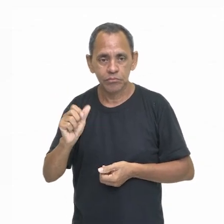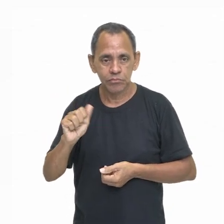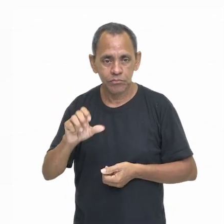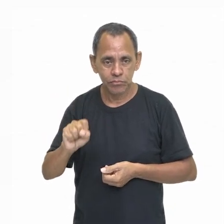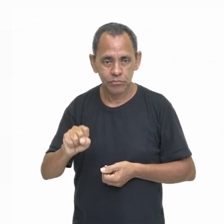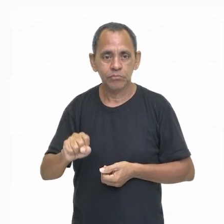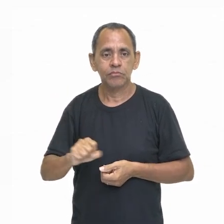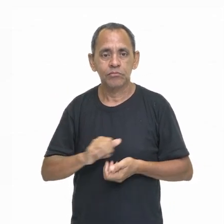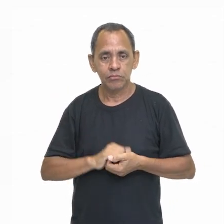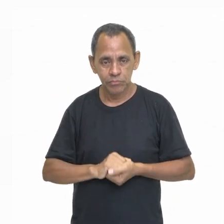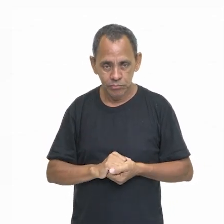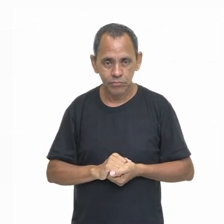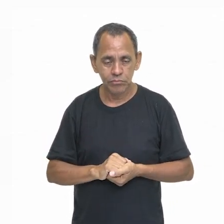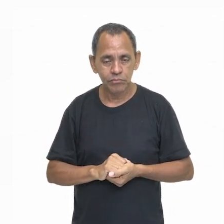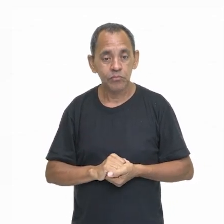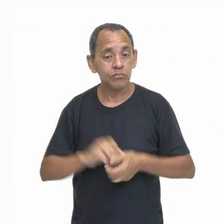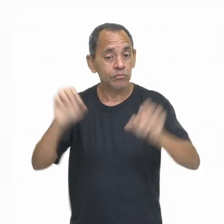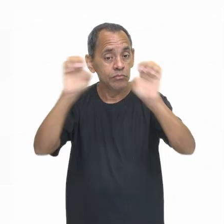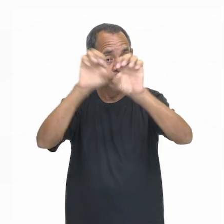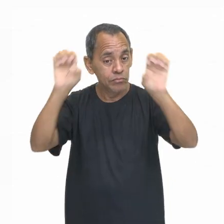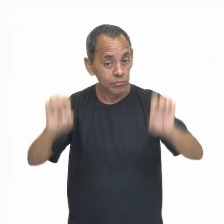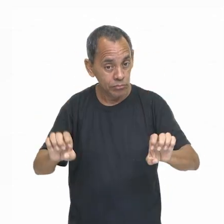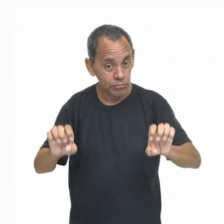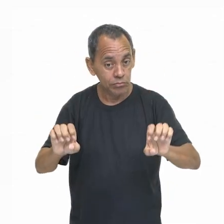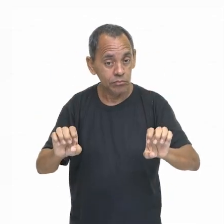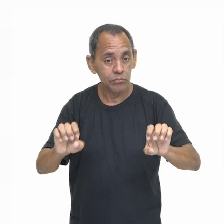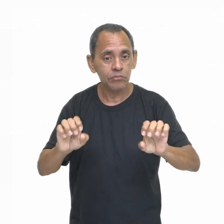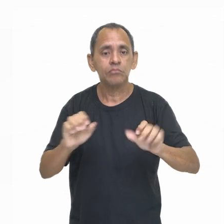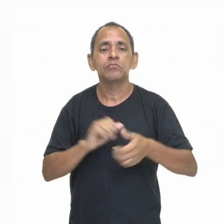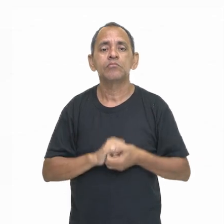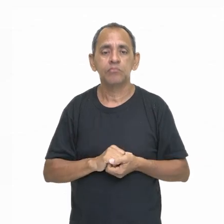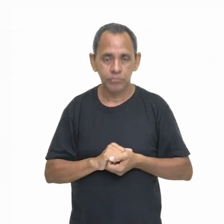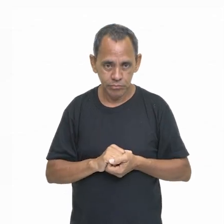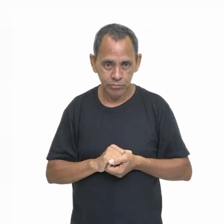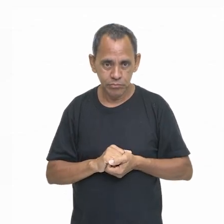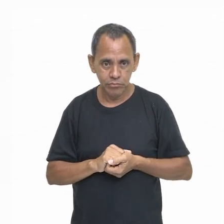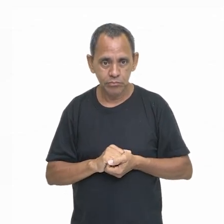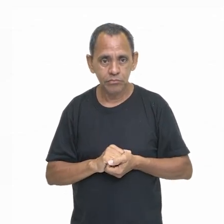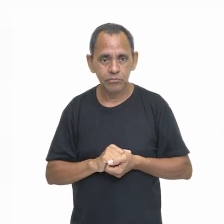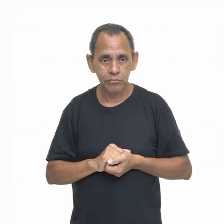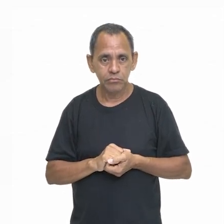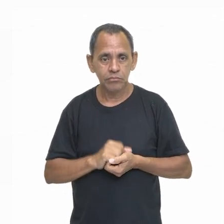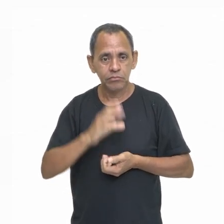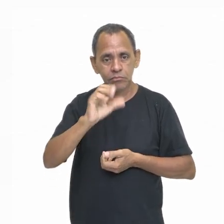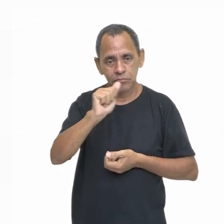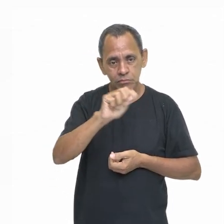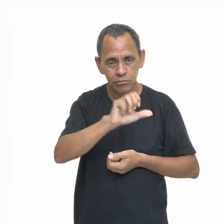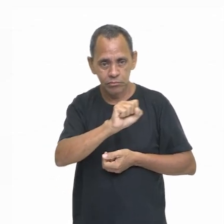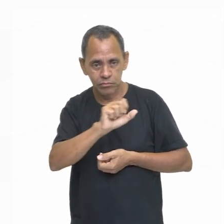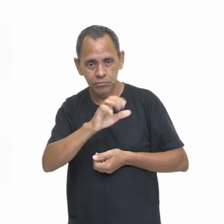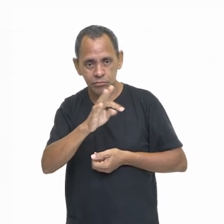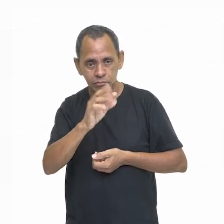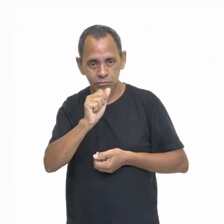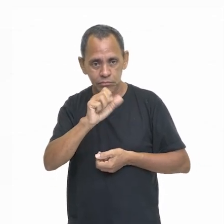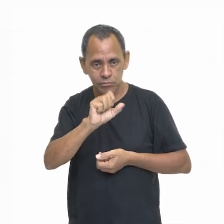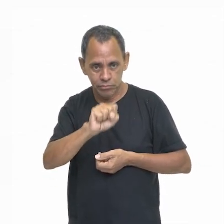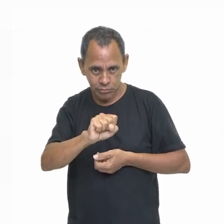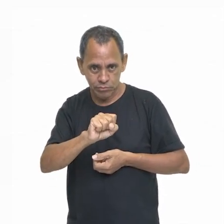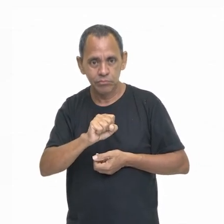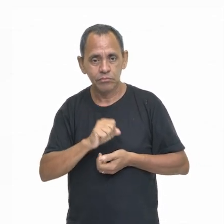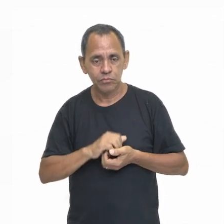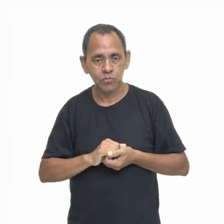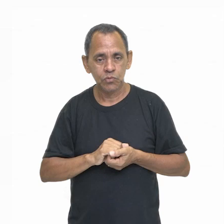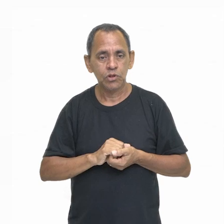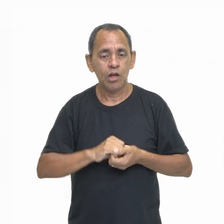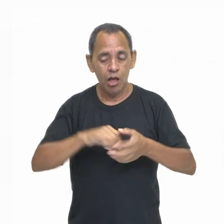complexa estrutura social das castas, dividindo a sociedade em grupos hierárquicos. Olha